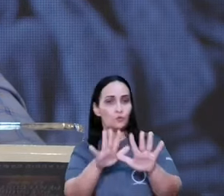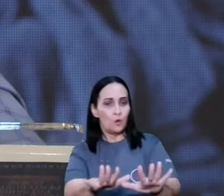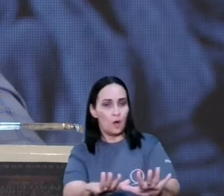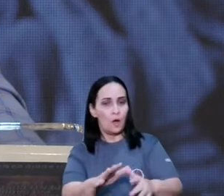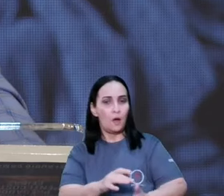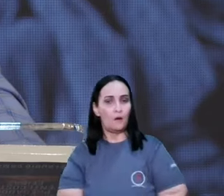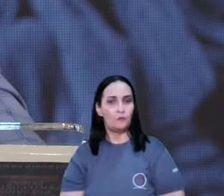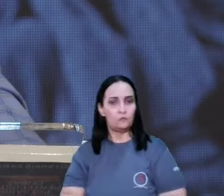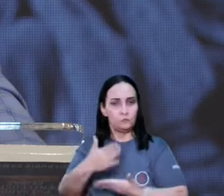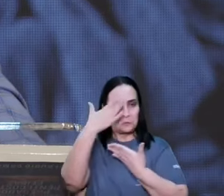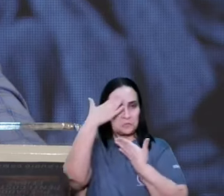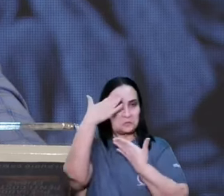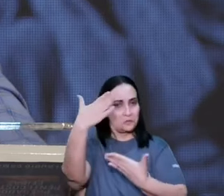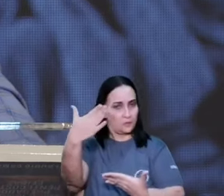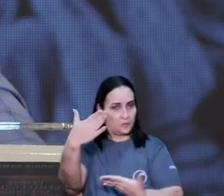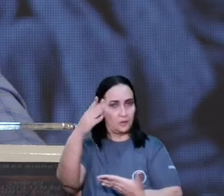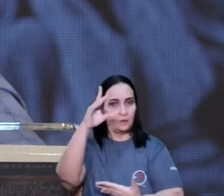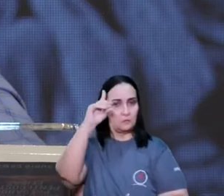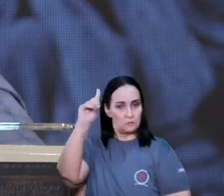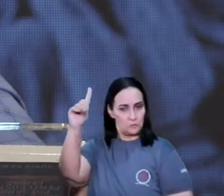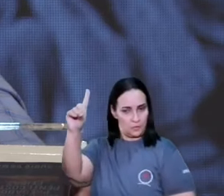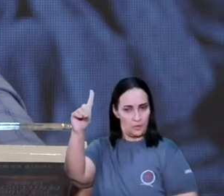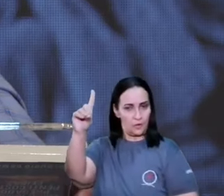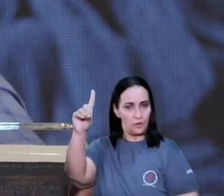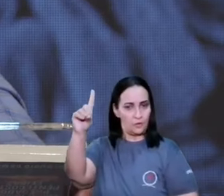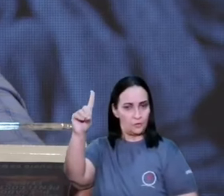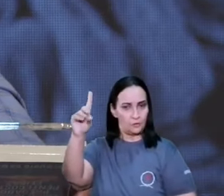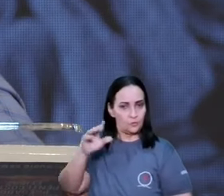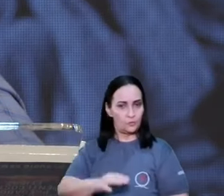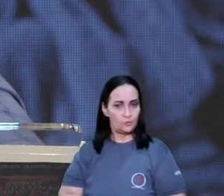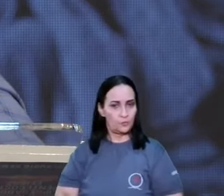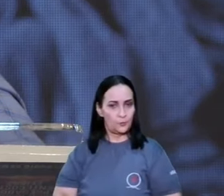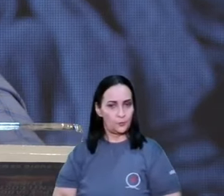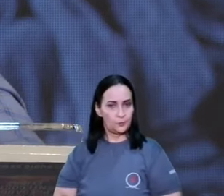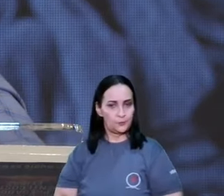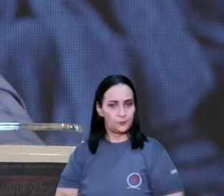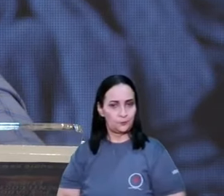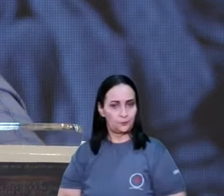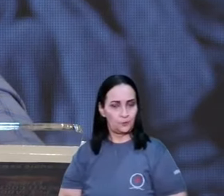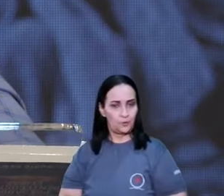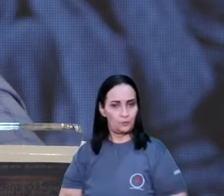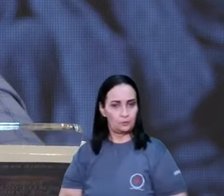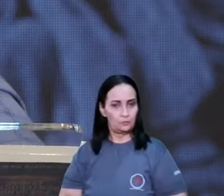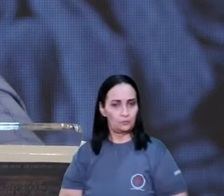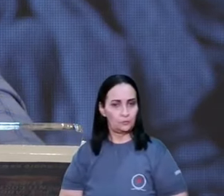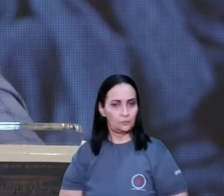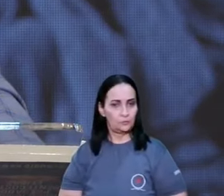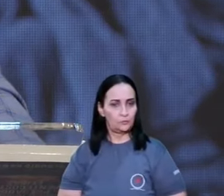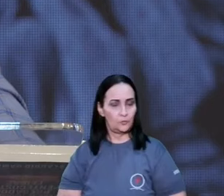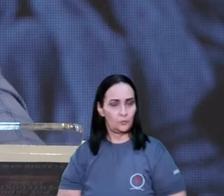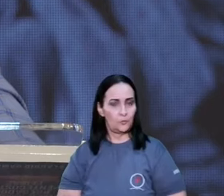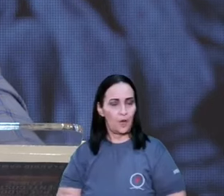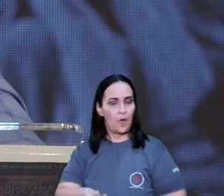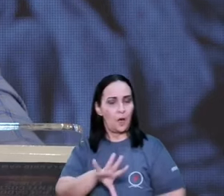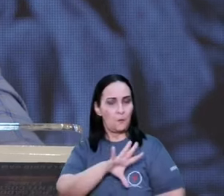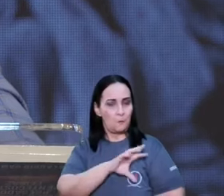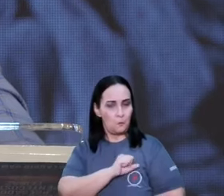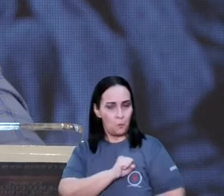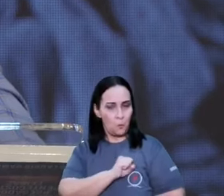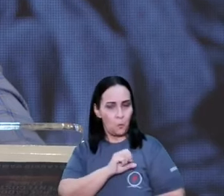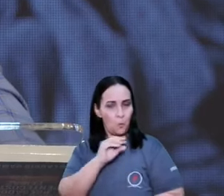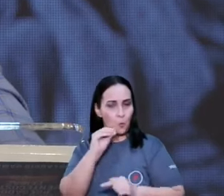agradecer a Deus pela pela generosidade amabilidade